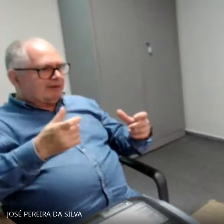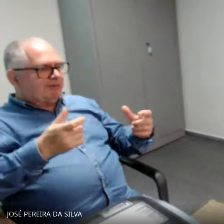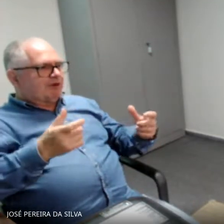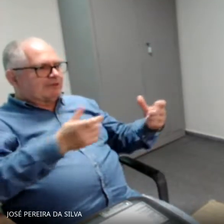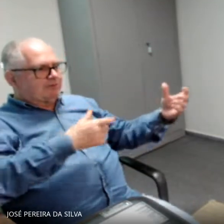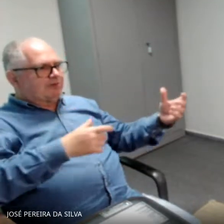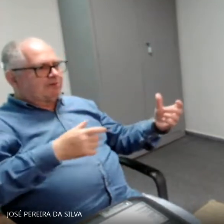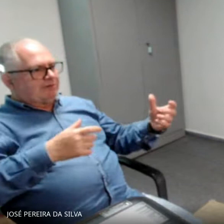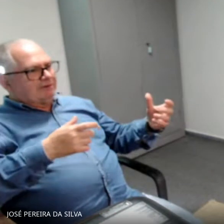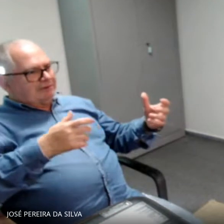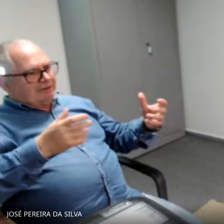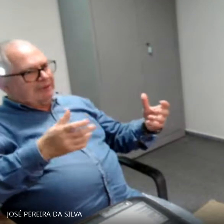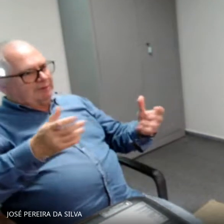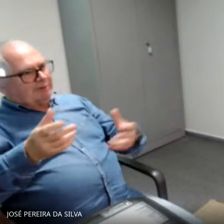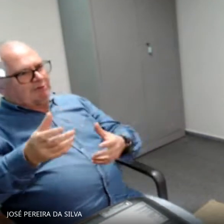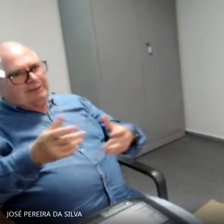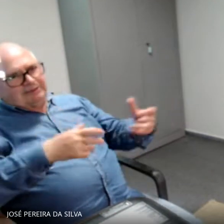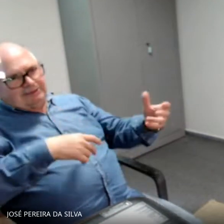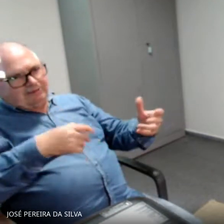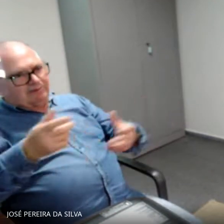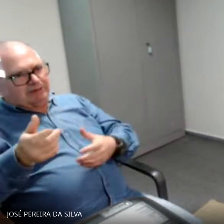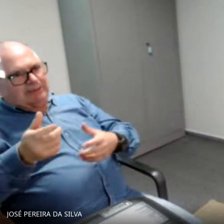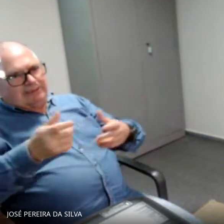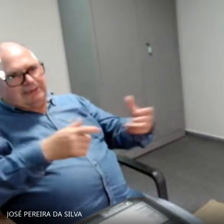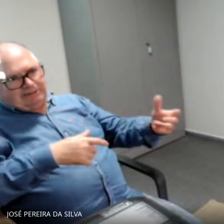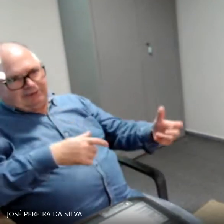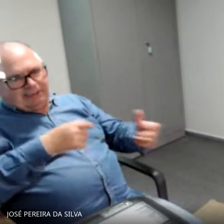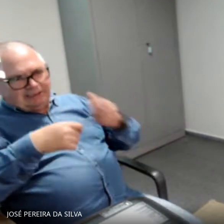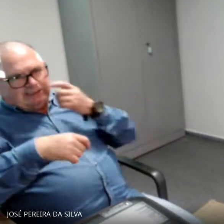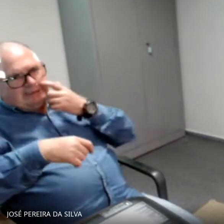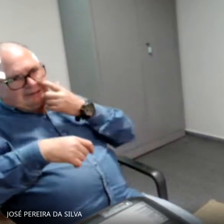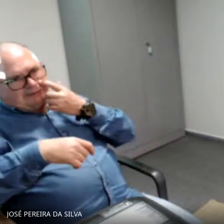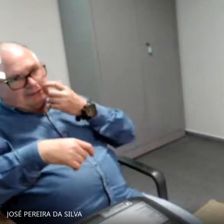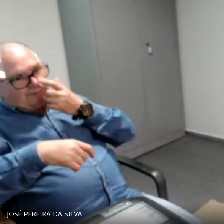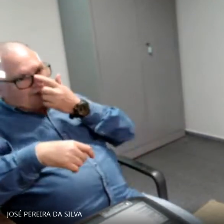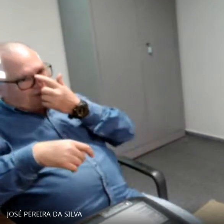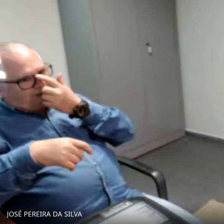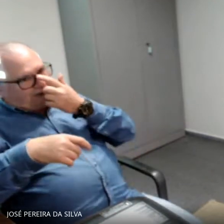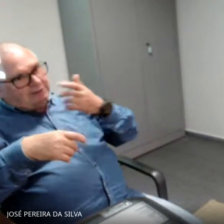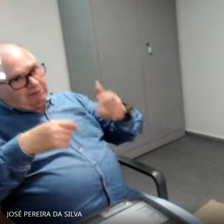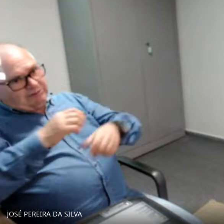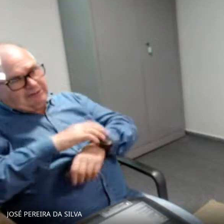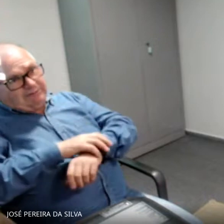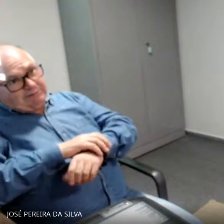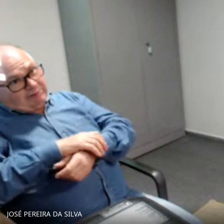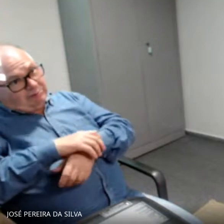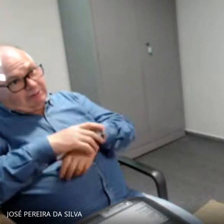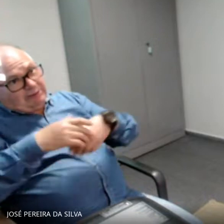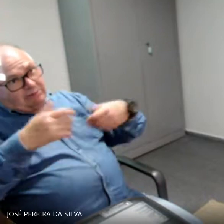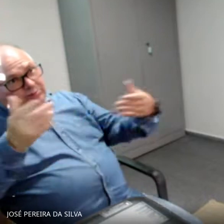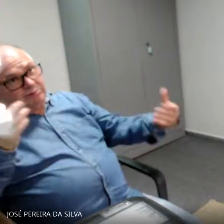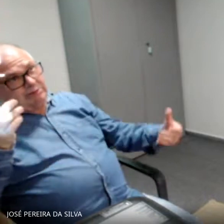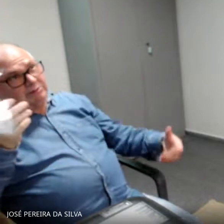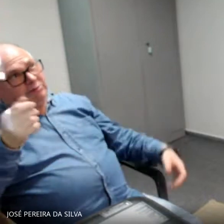a microbiota do outro, que tem um problema de doença e outro não tem, que tem imunidade, então desse está bem positivo. Inclusive, segundo